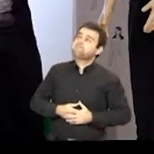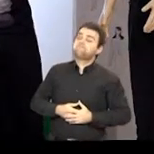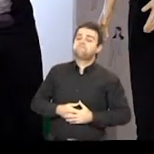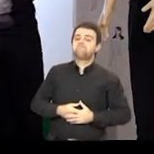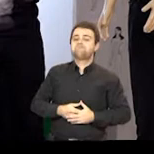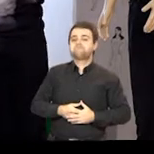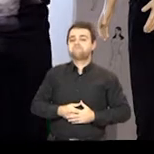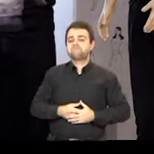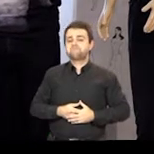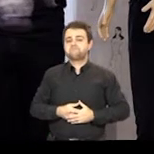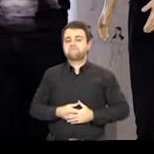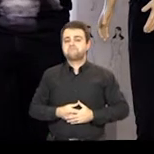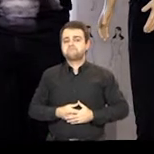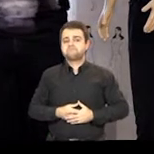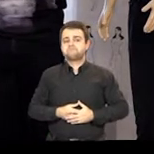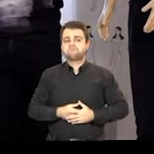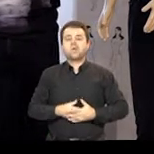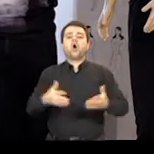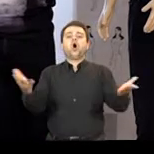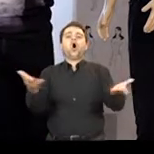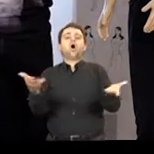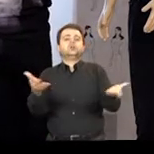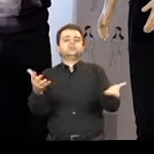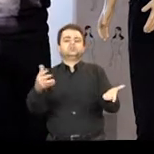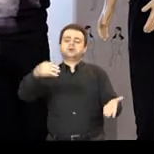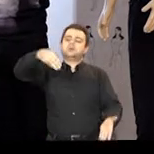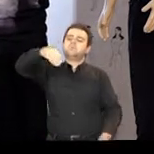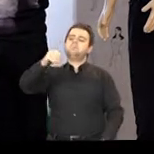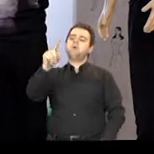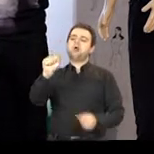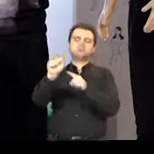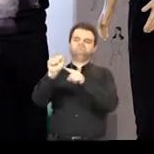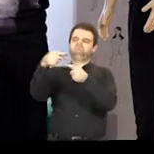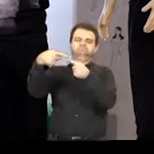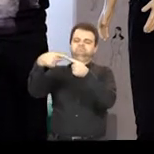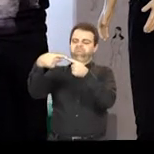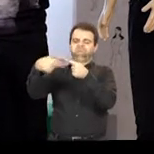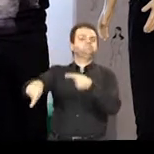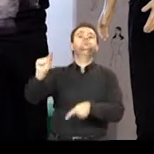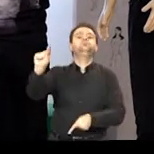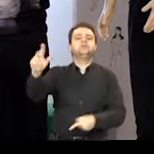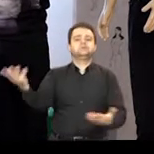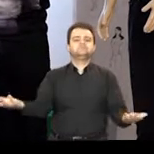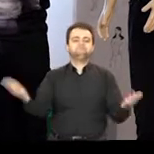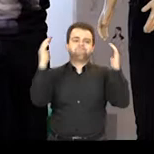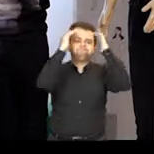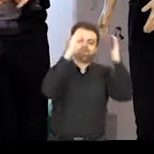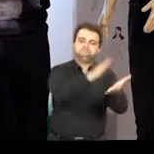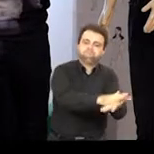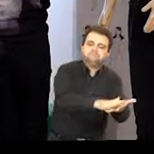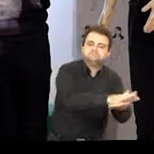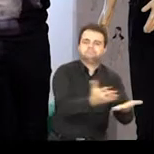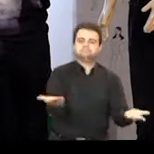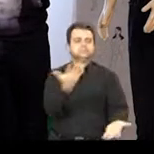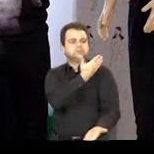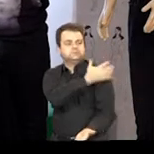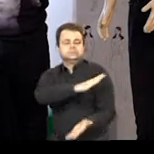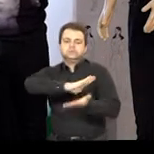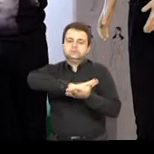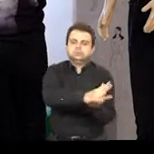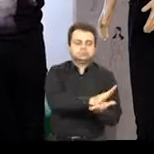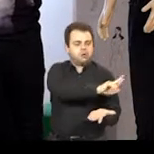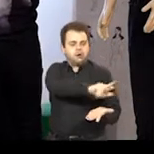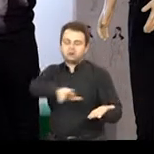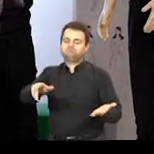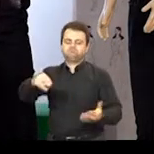Sabe o que está absolutamente fora de moda? Desrespeito, preconceito, discriminação.